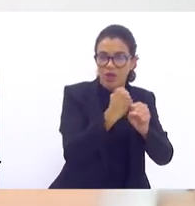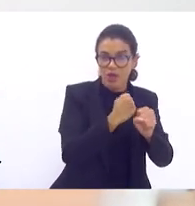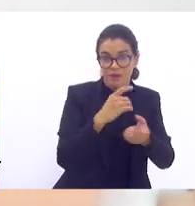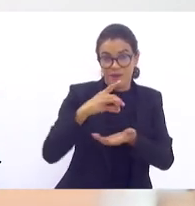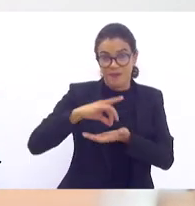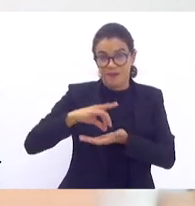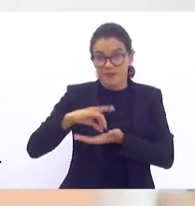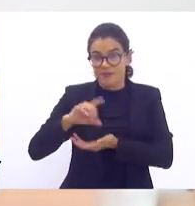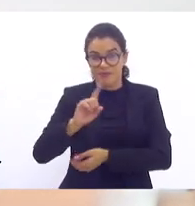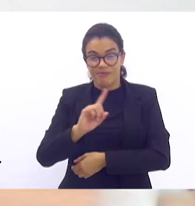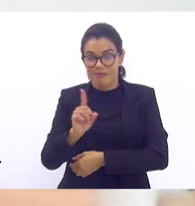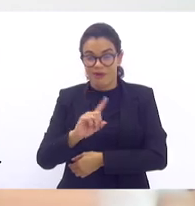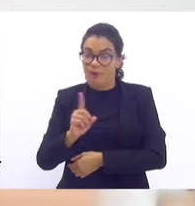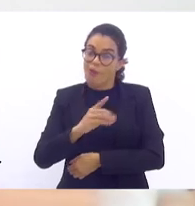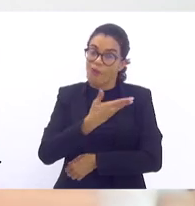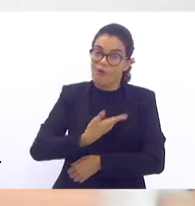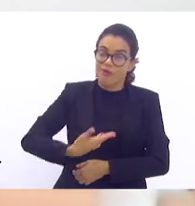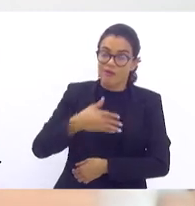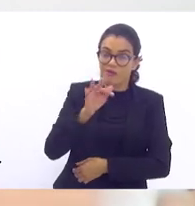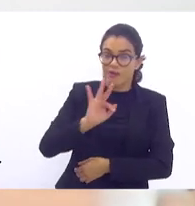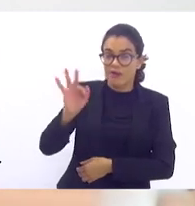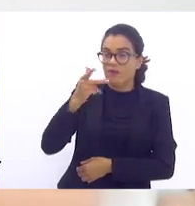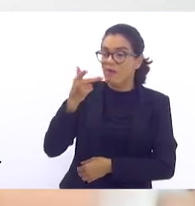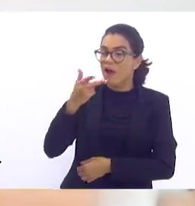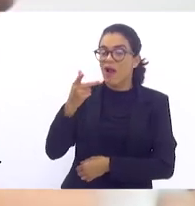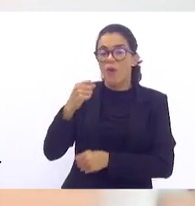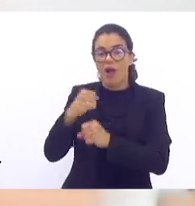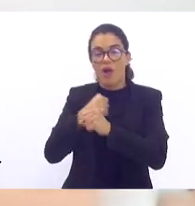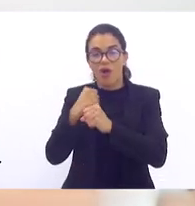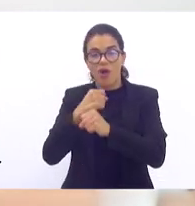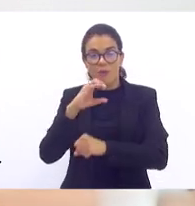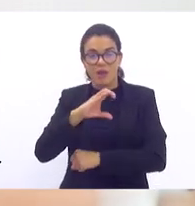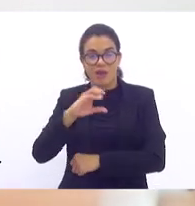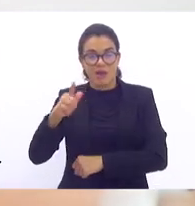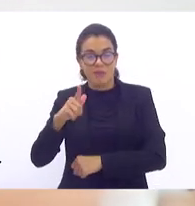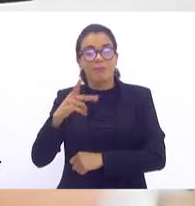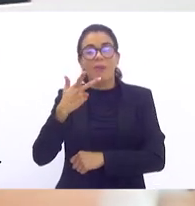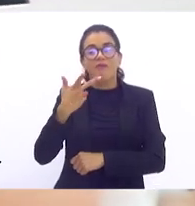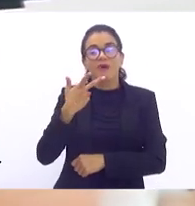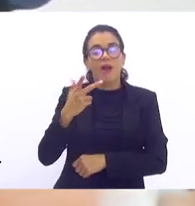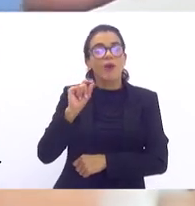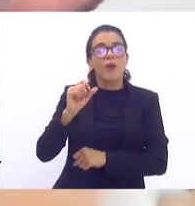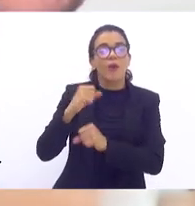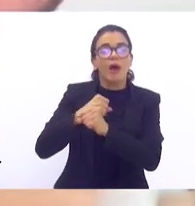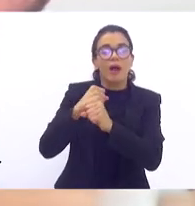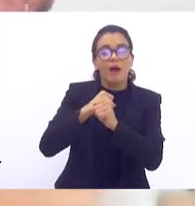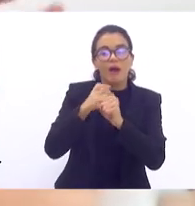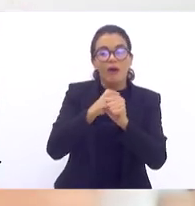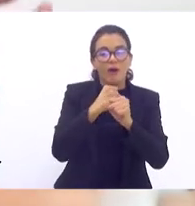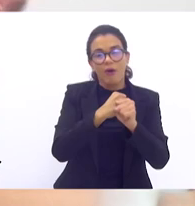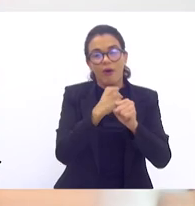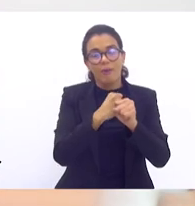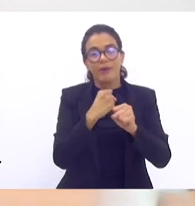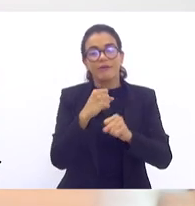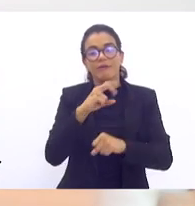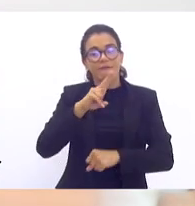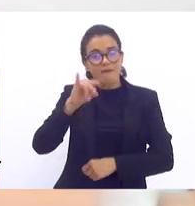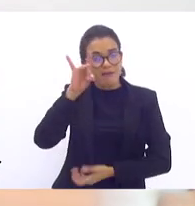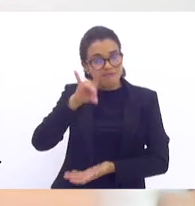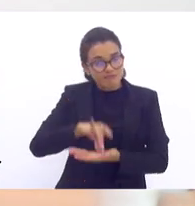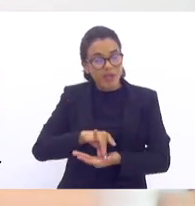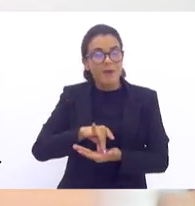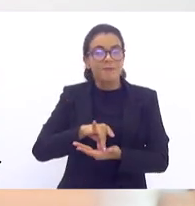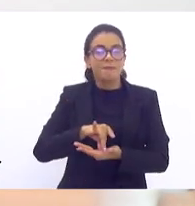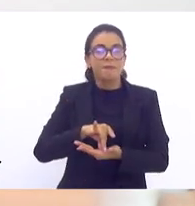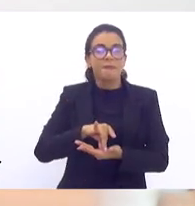que na verdade o governo federal vem aqui anunciar uma obra em Campo Grande Mas venha anunciar uma obra que vai ser realizada de